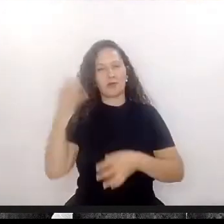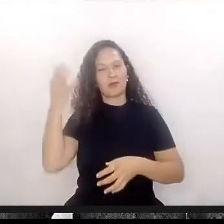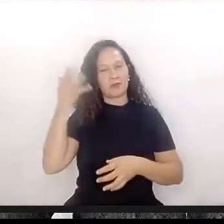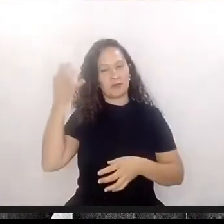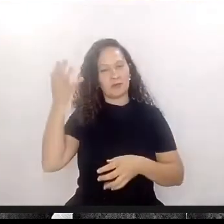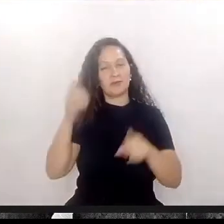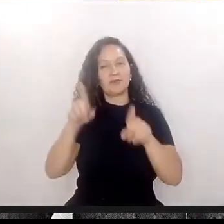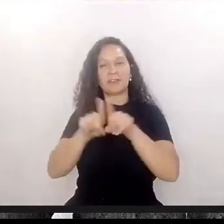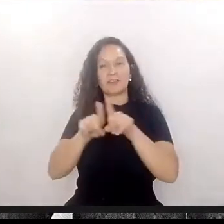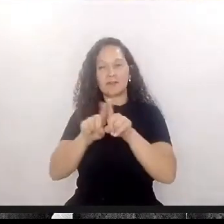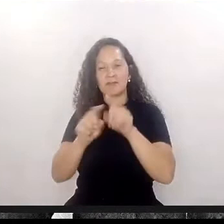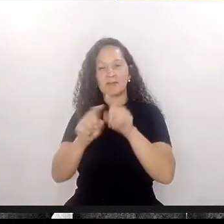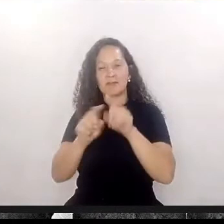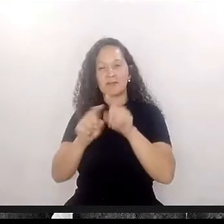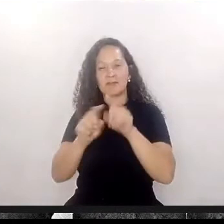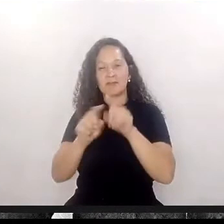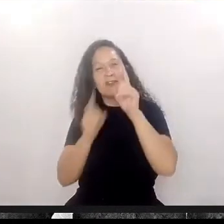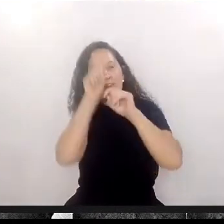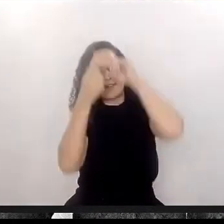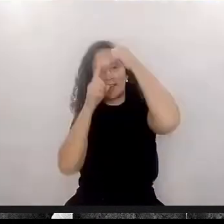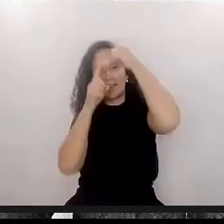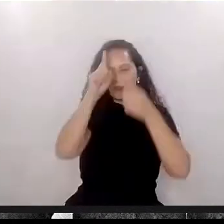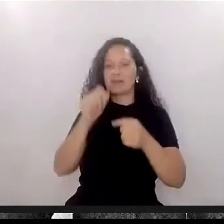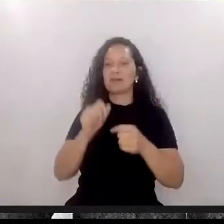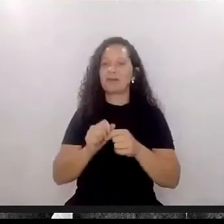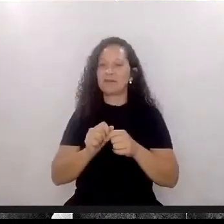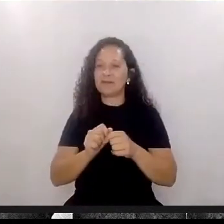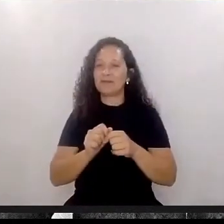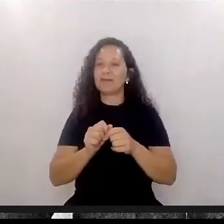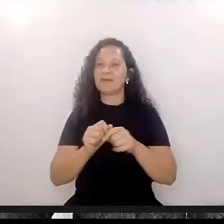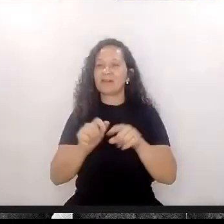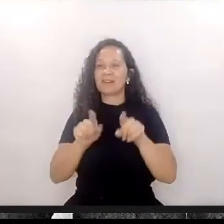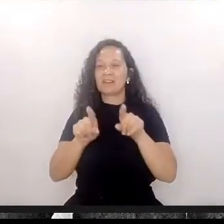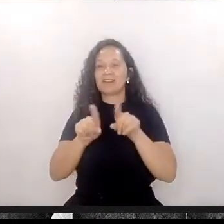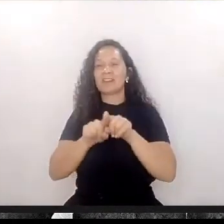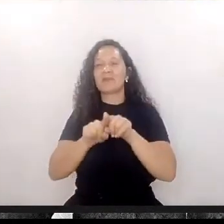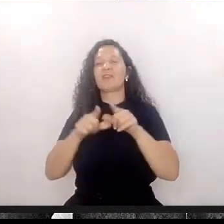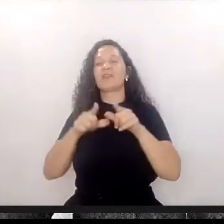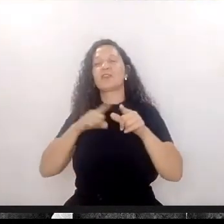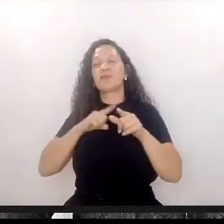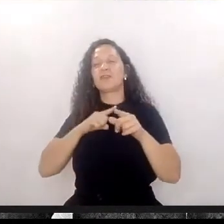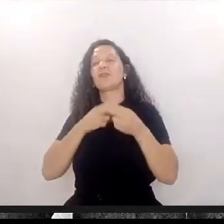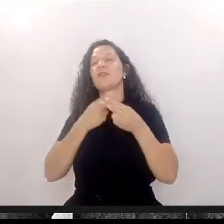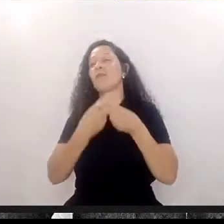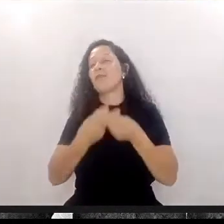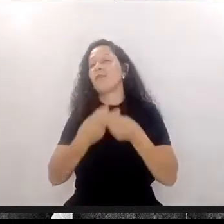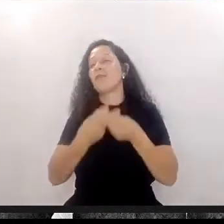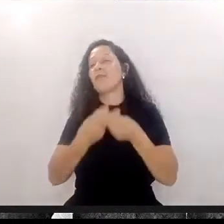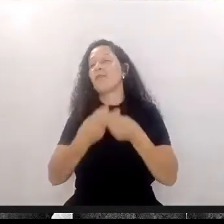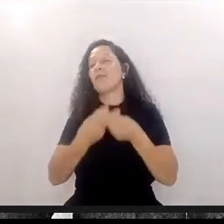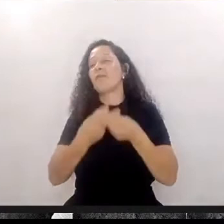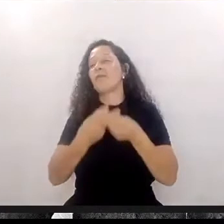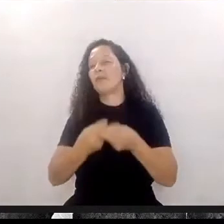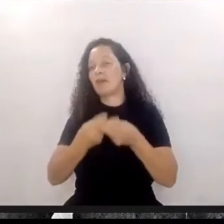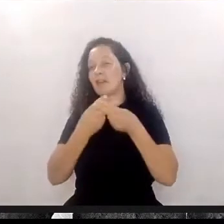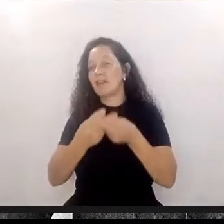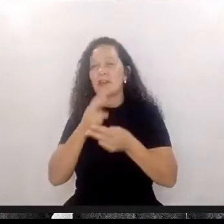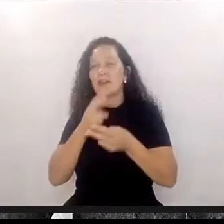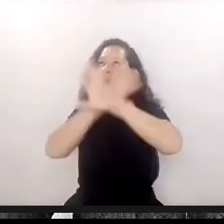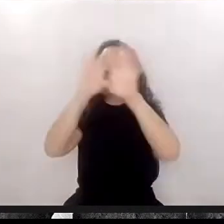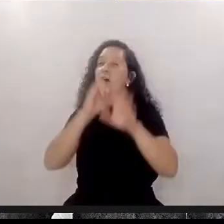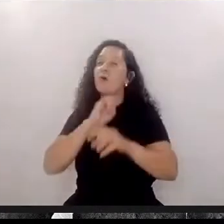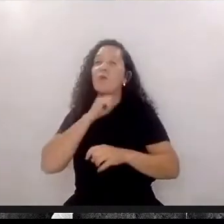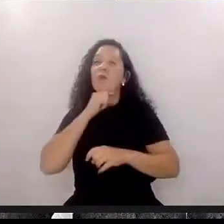criativos e muito pacientes, respondendo e esclarecendo dúvidas, sempre